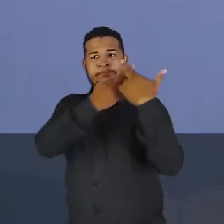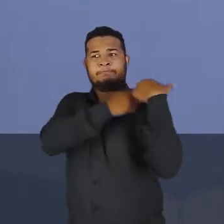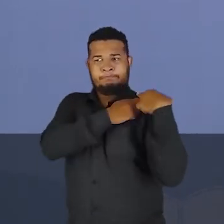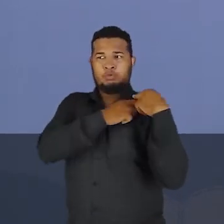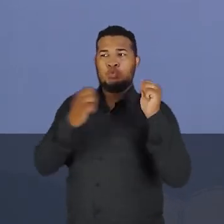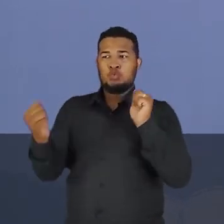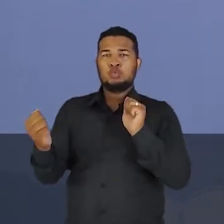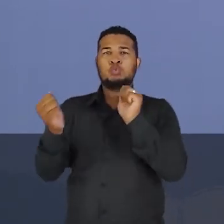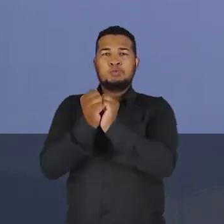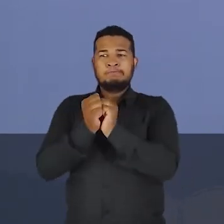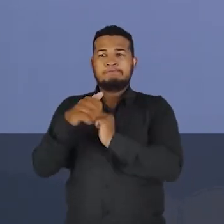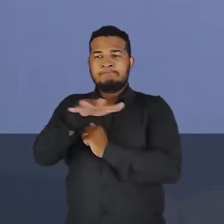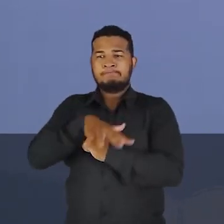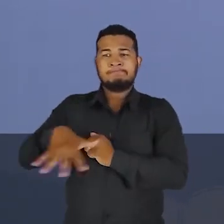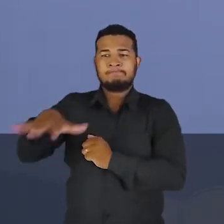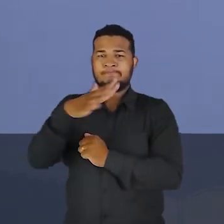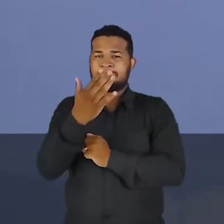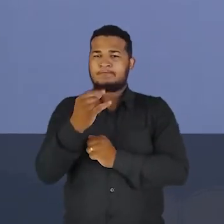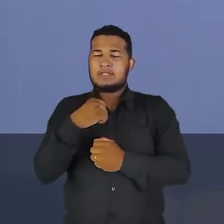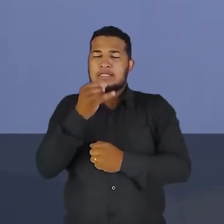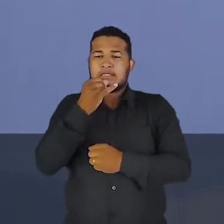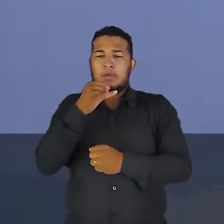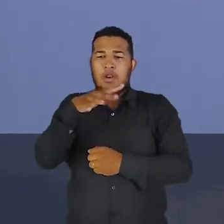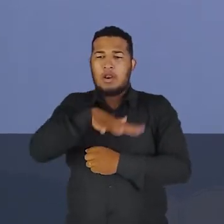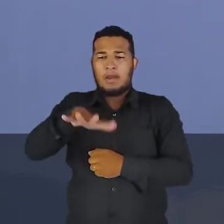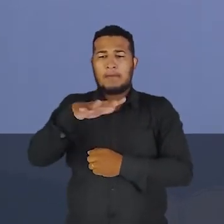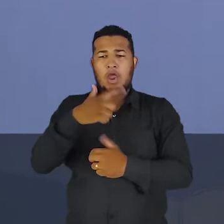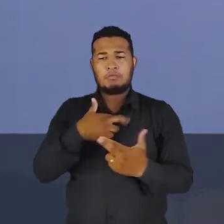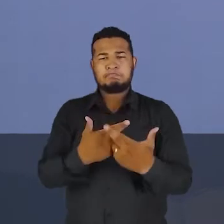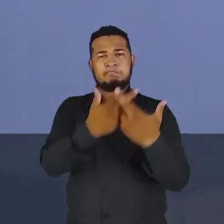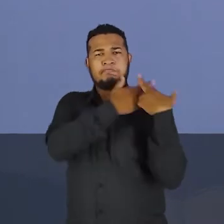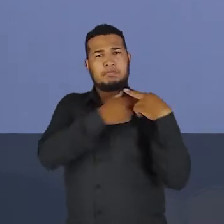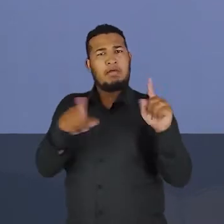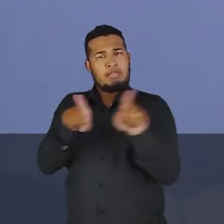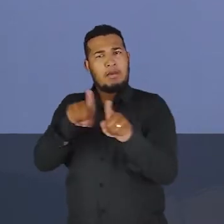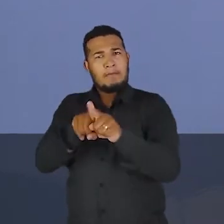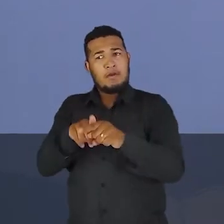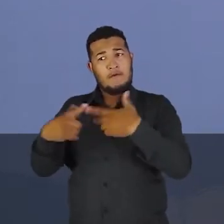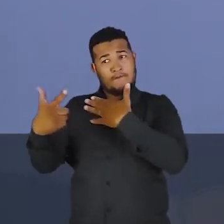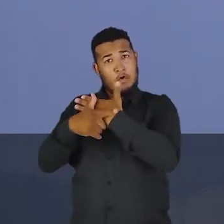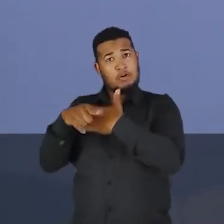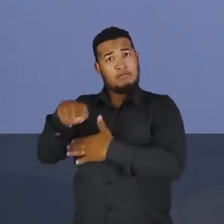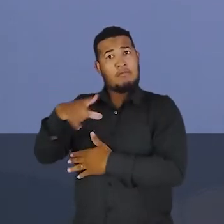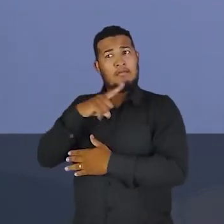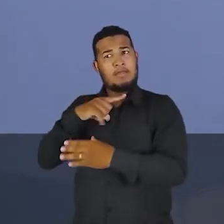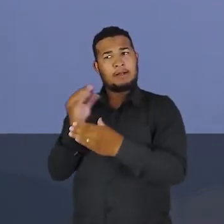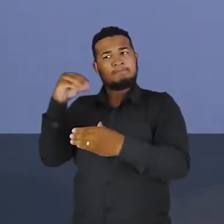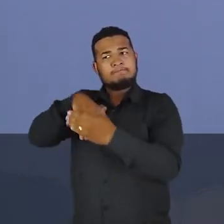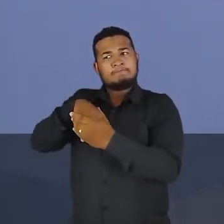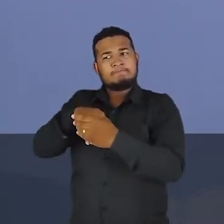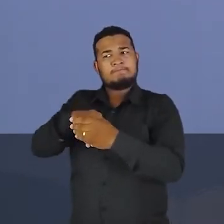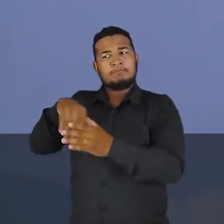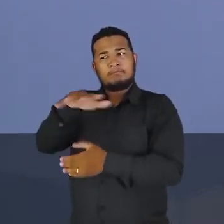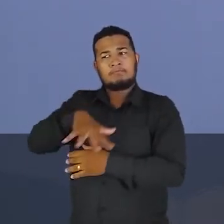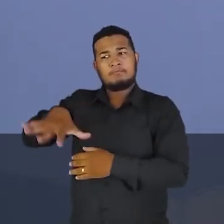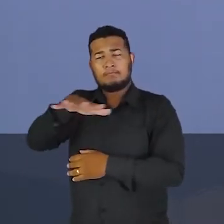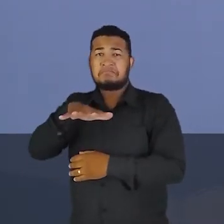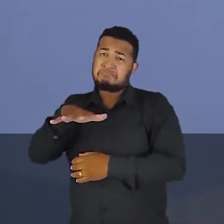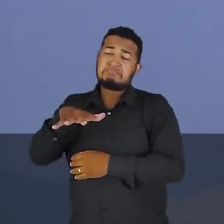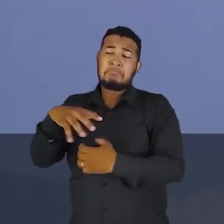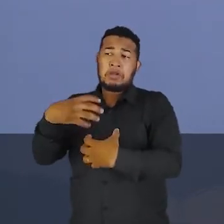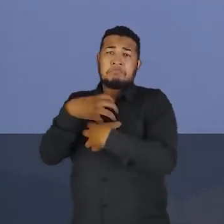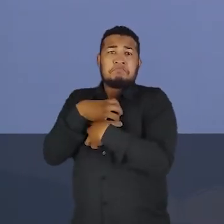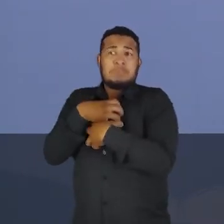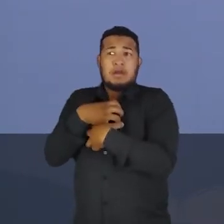responsabilizo com o que está na minha frente. Eu me responsabilizo com os papéis que se formam dentro dessa casa, que é minha e